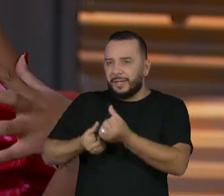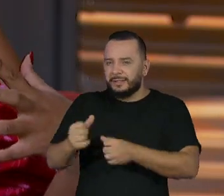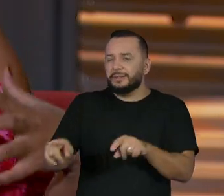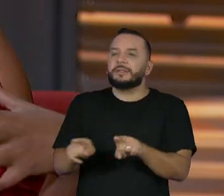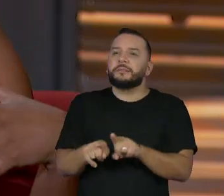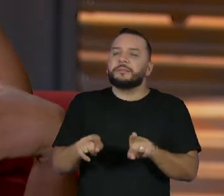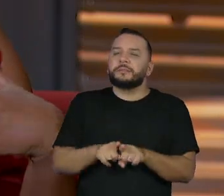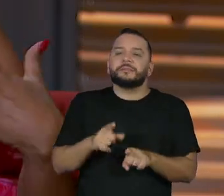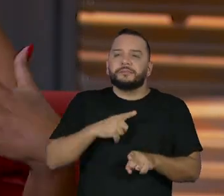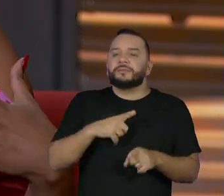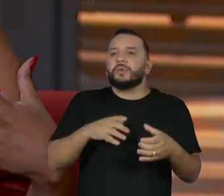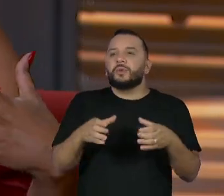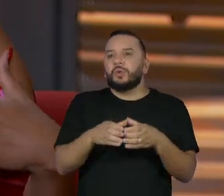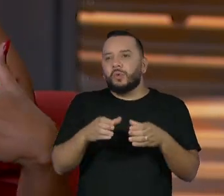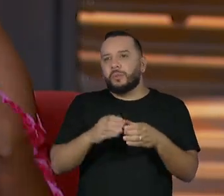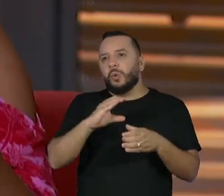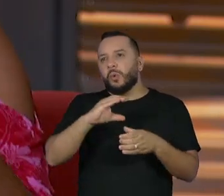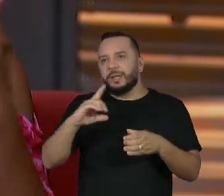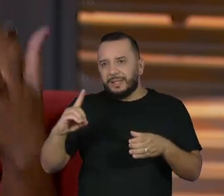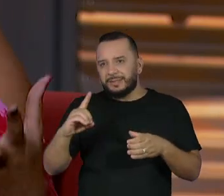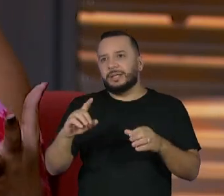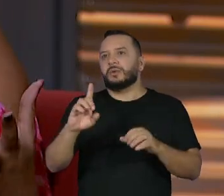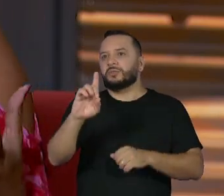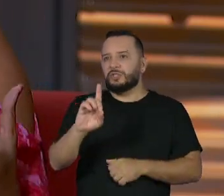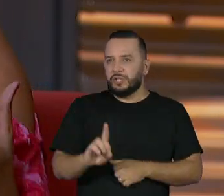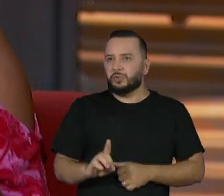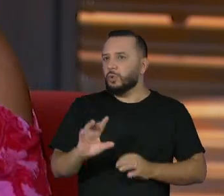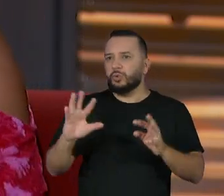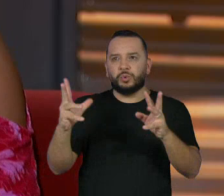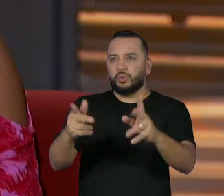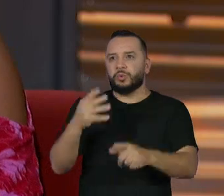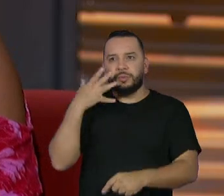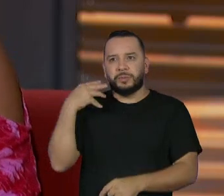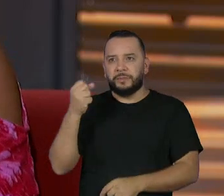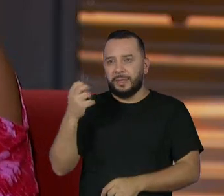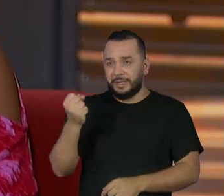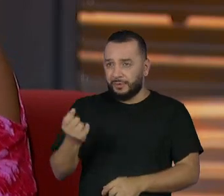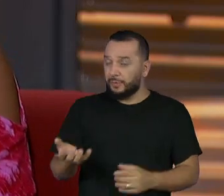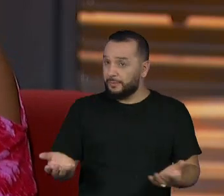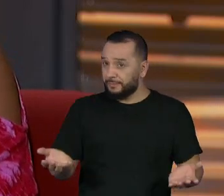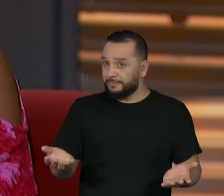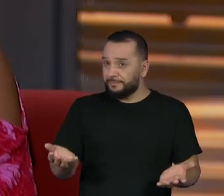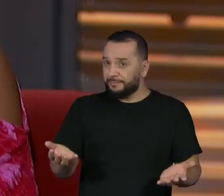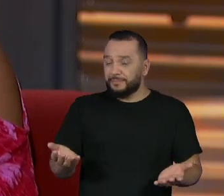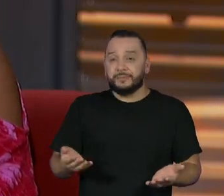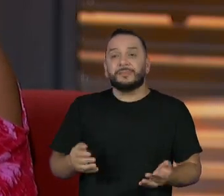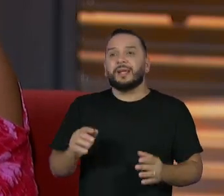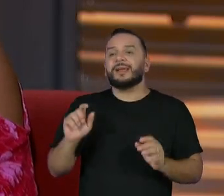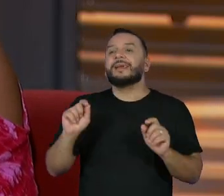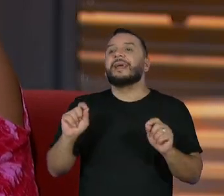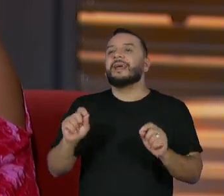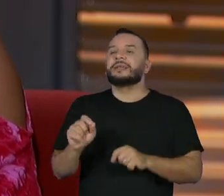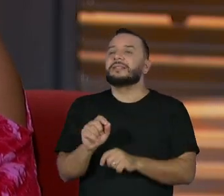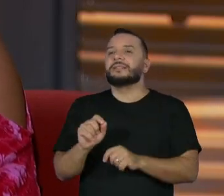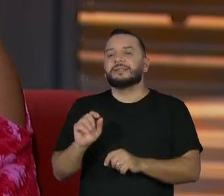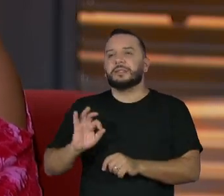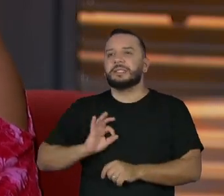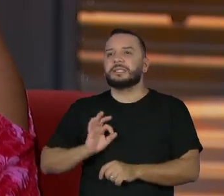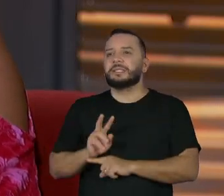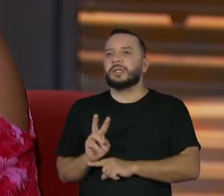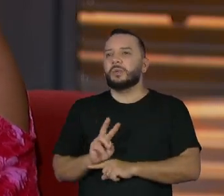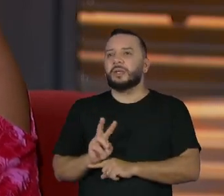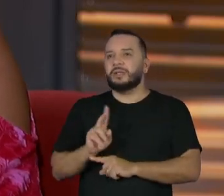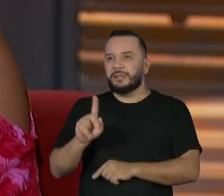da faculdade, a coordenação, também era completamente branca. Agora, os seguranças do Mackenzie eram